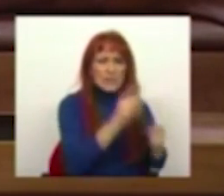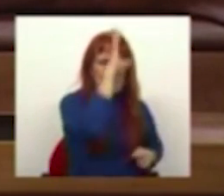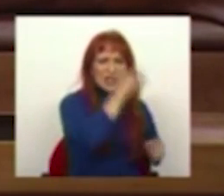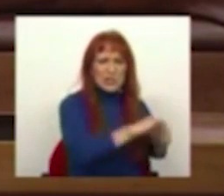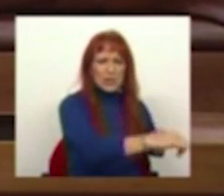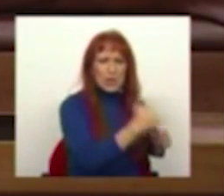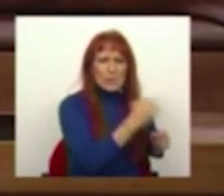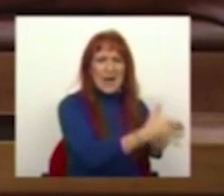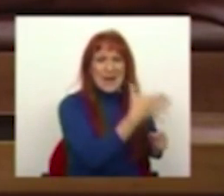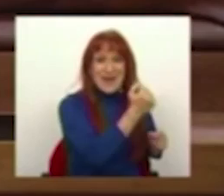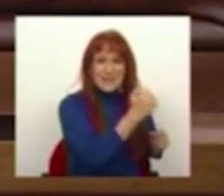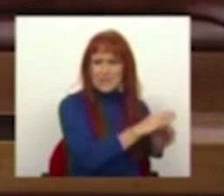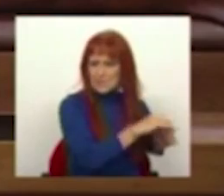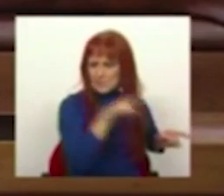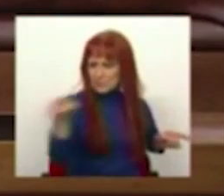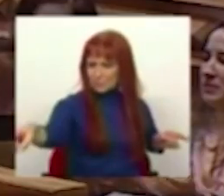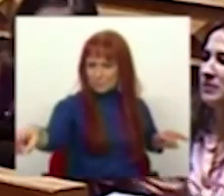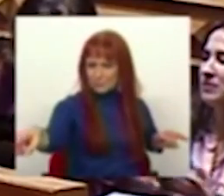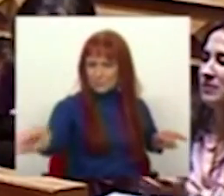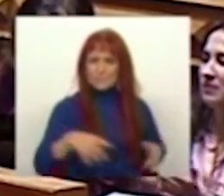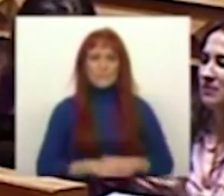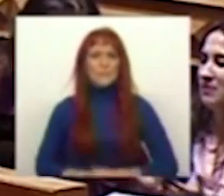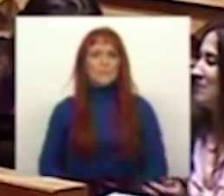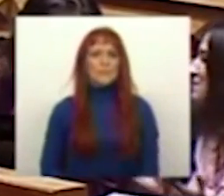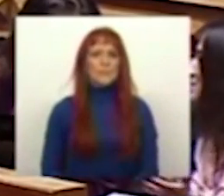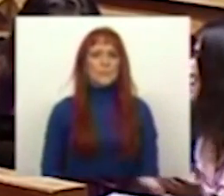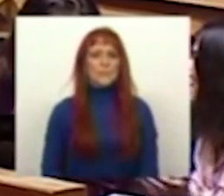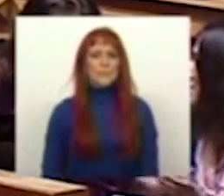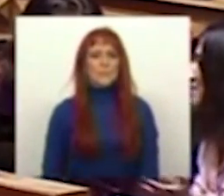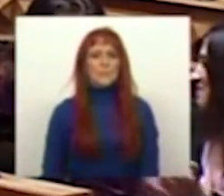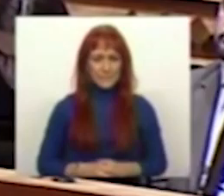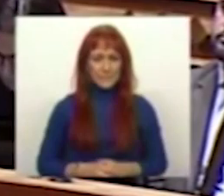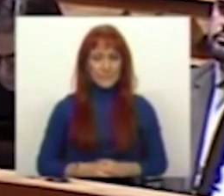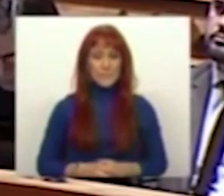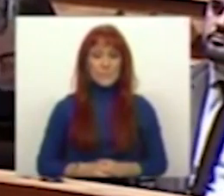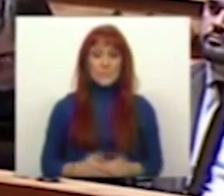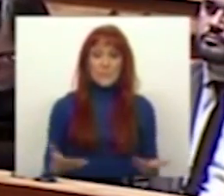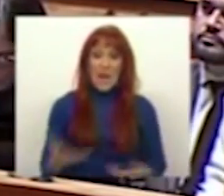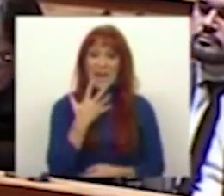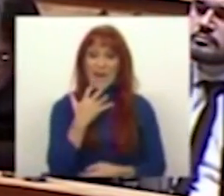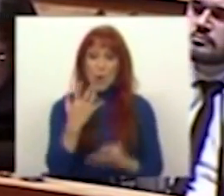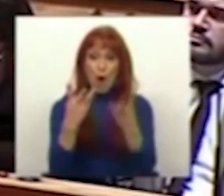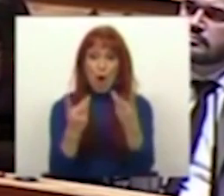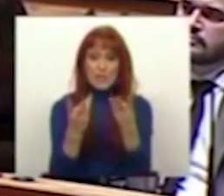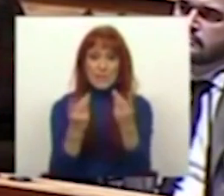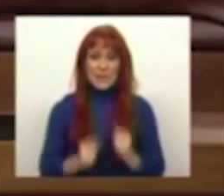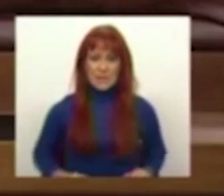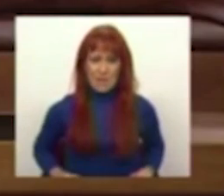Estado em 2015. rigor